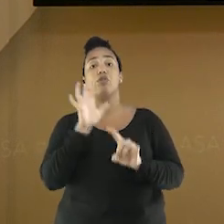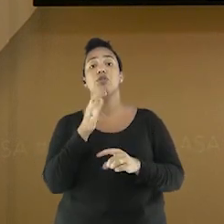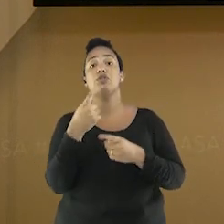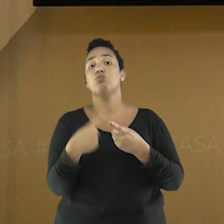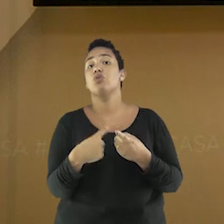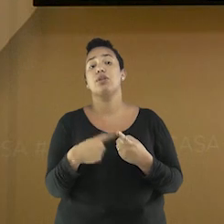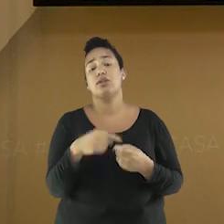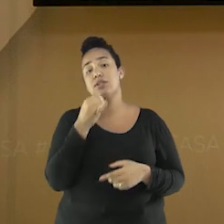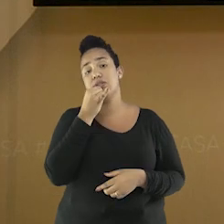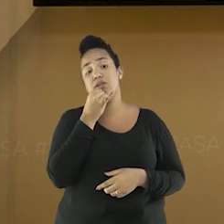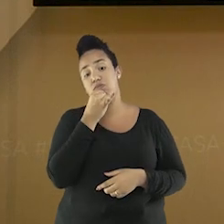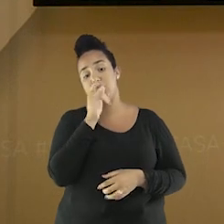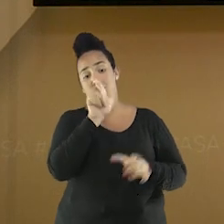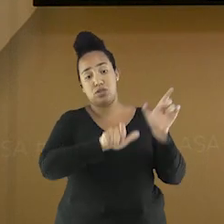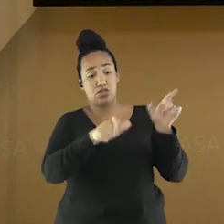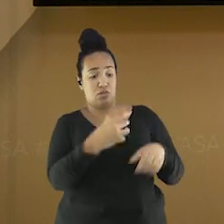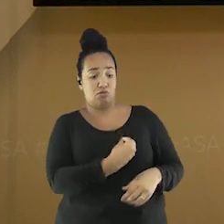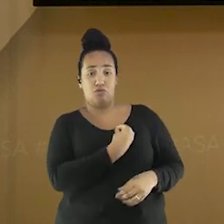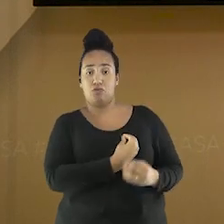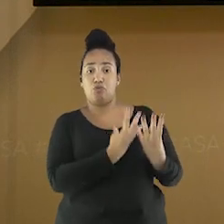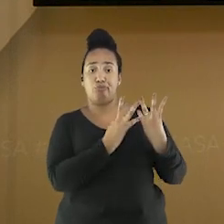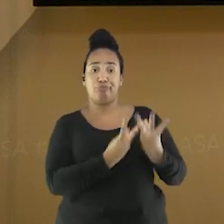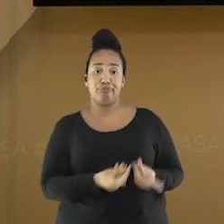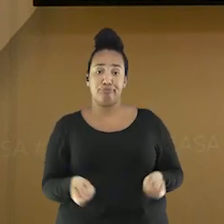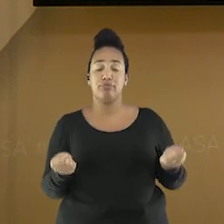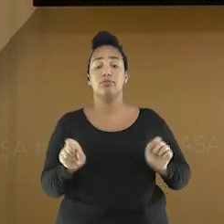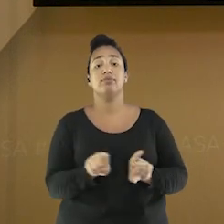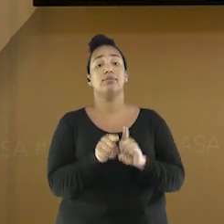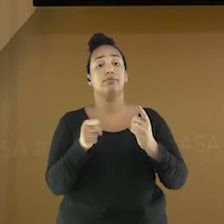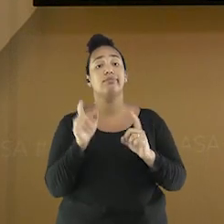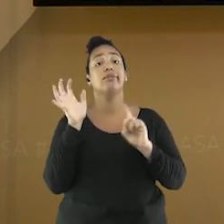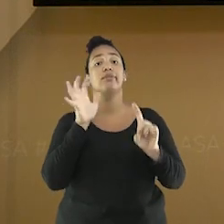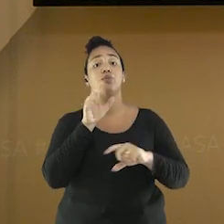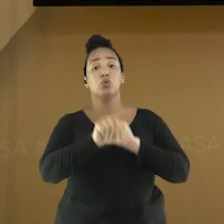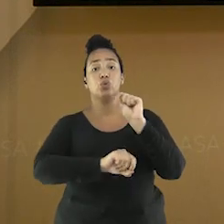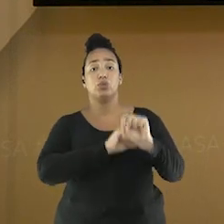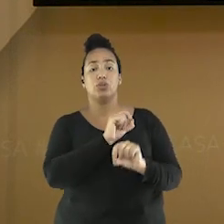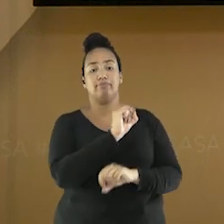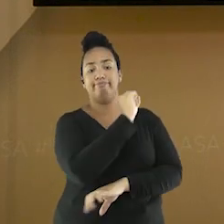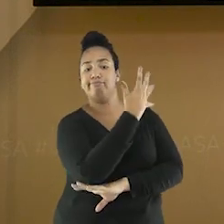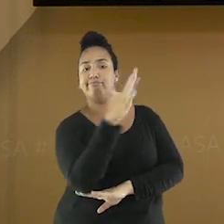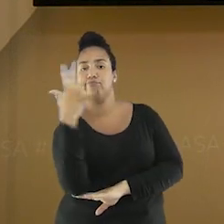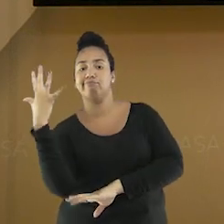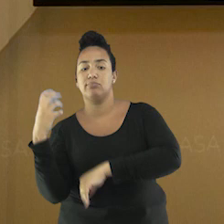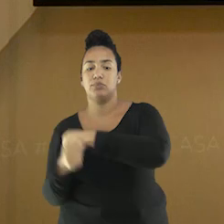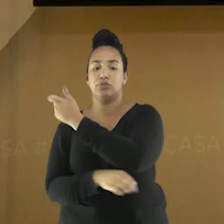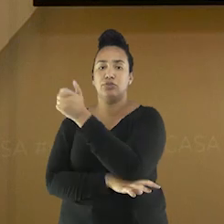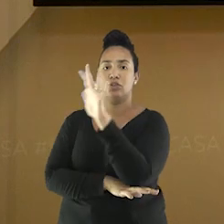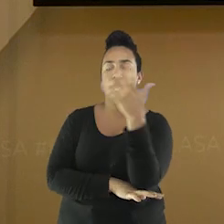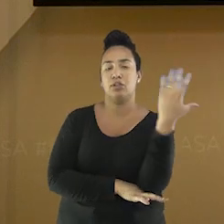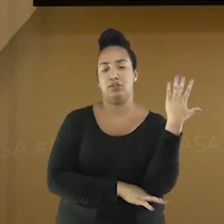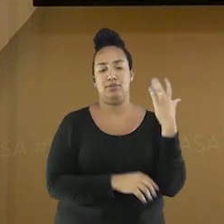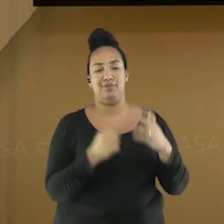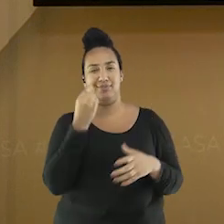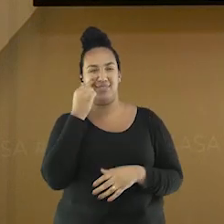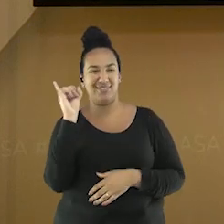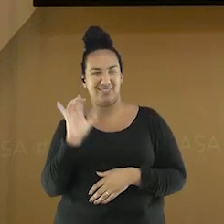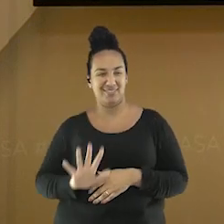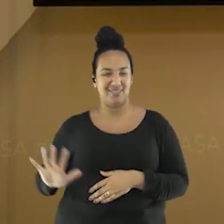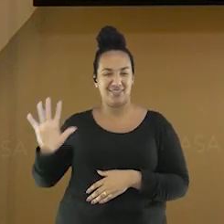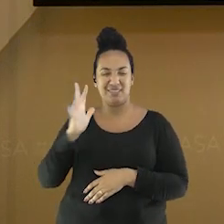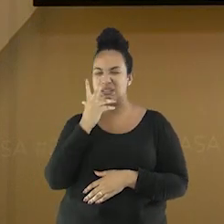existir. Outro impacto cai sobre as florestas, que ficam com esse aspecto, né? Floresta morta, como vemos aqui na segunda